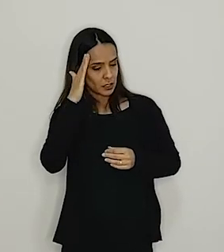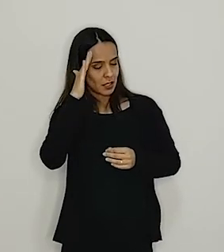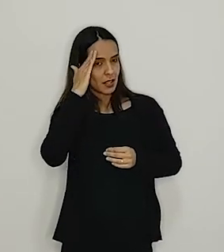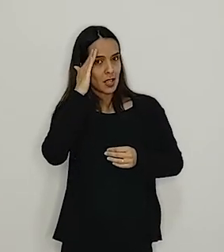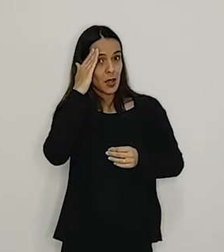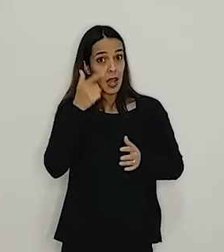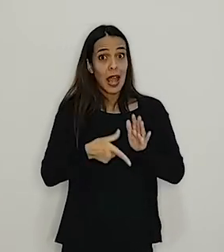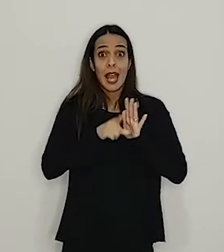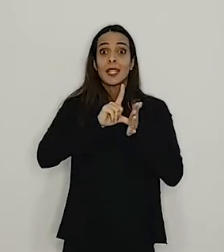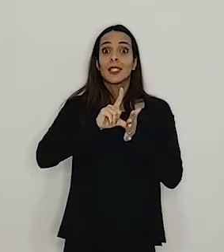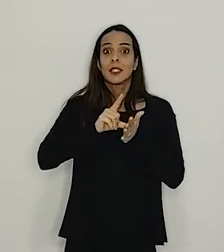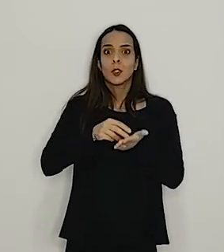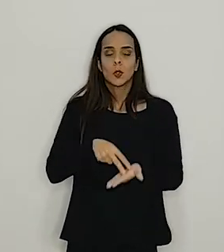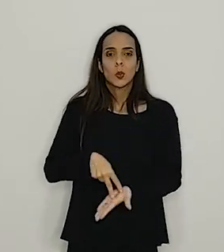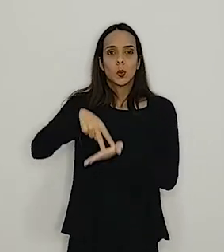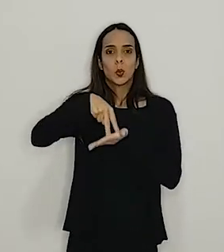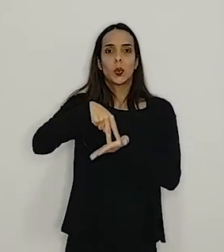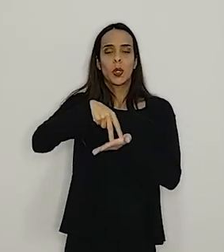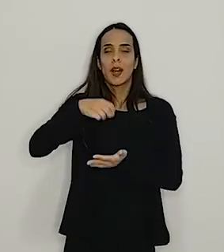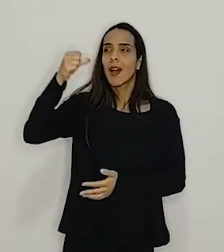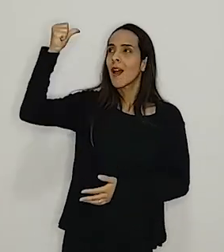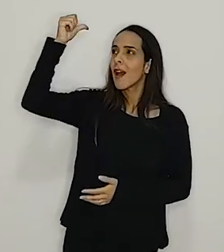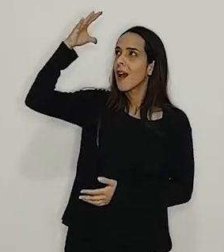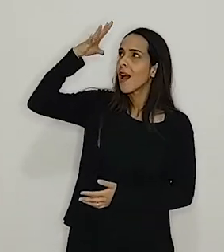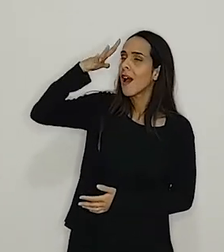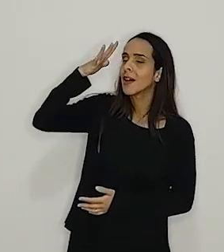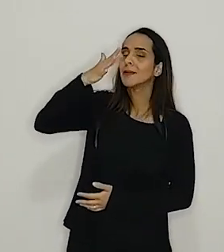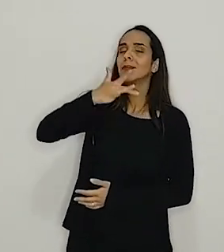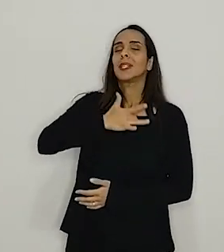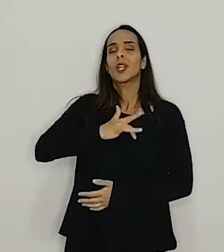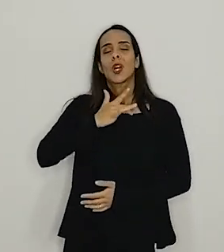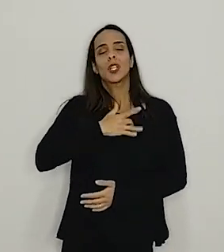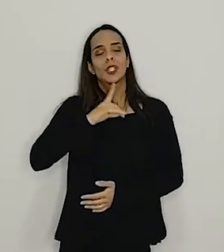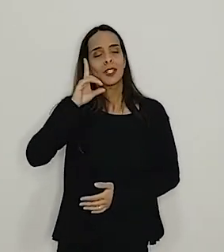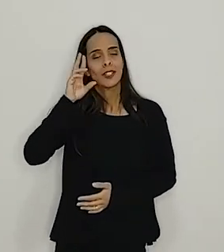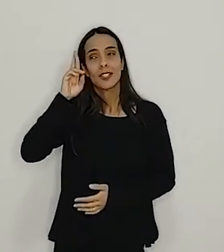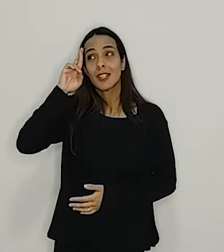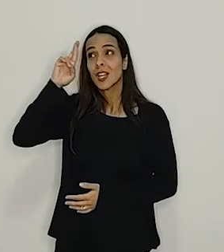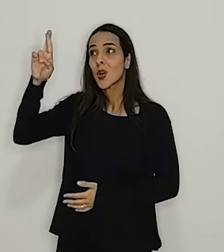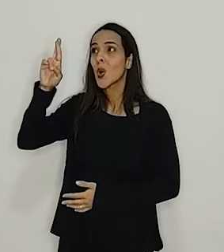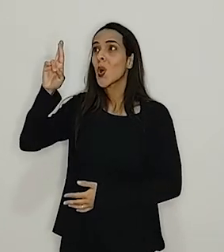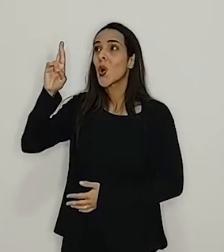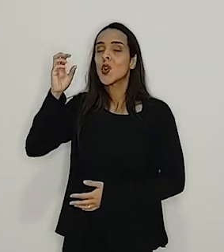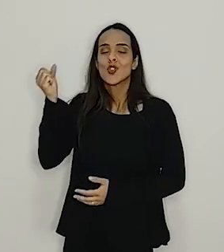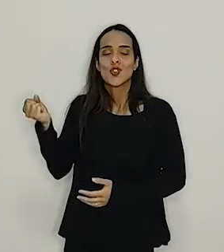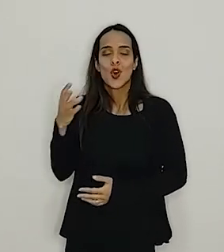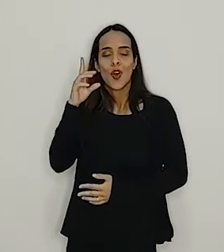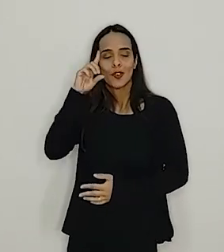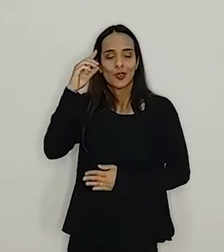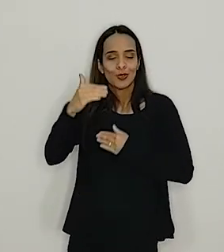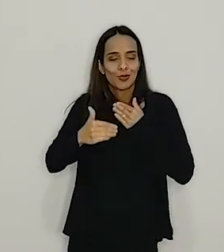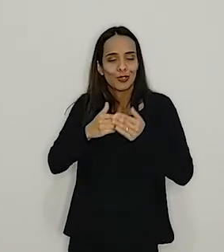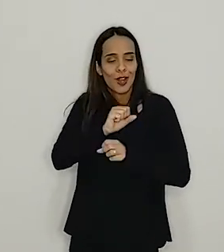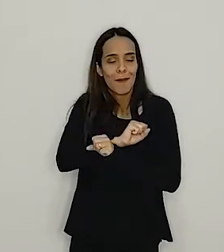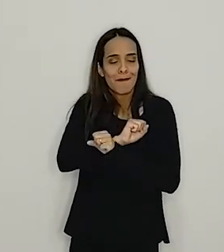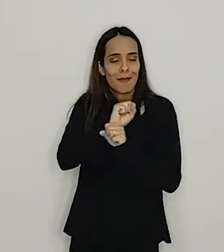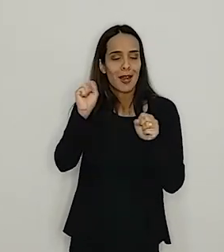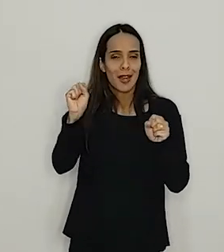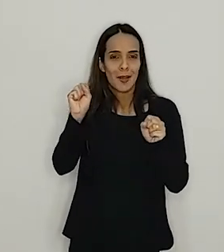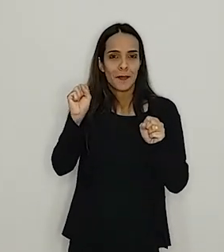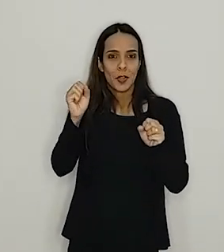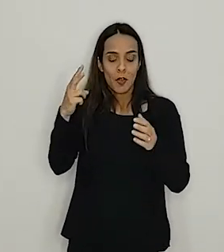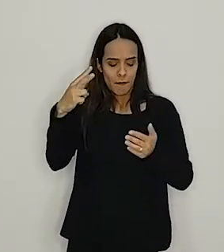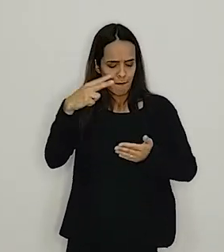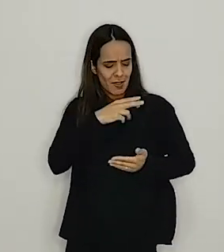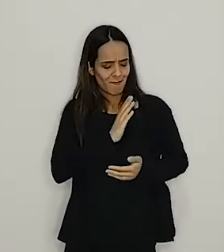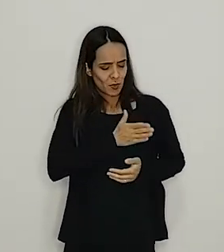mas antes, sustentados na graça e na misericórdia do Senhor que se renova a cada manhã, olharmos para o nosso coração e